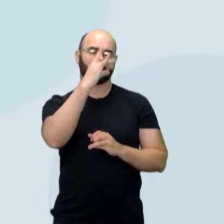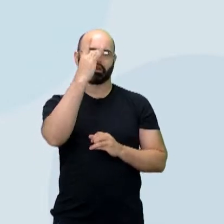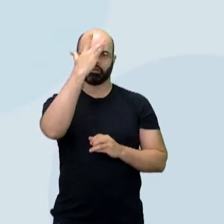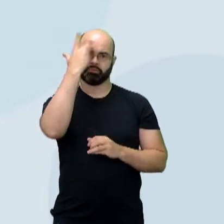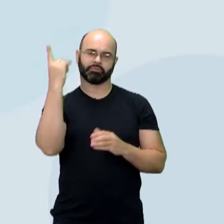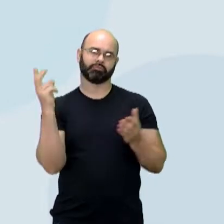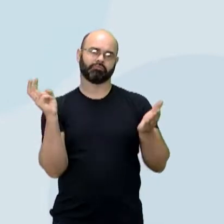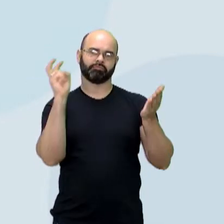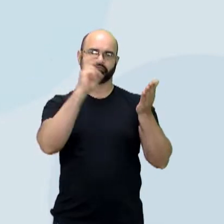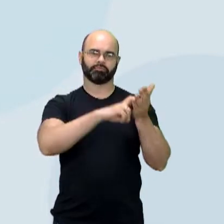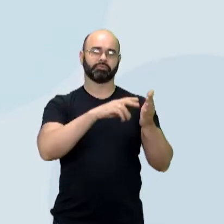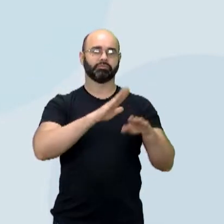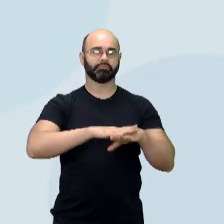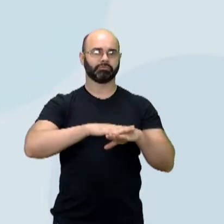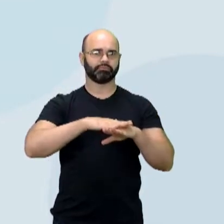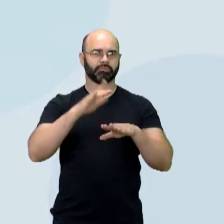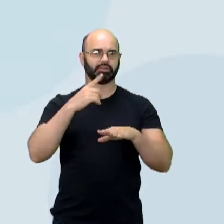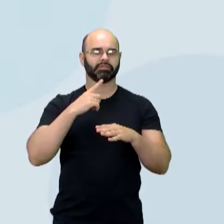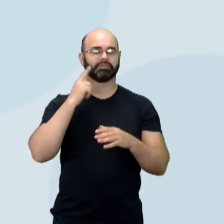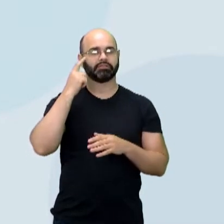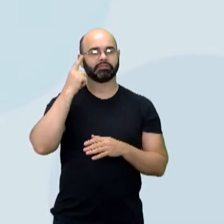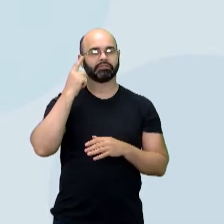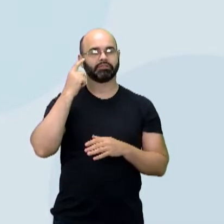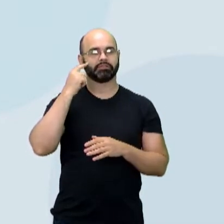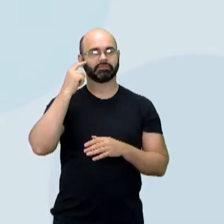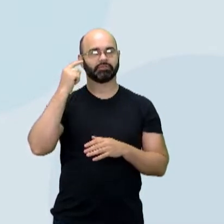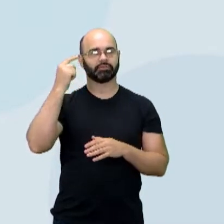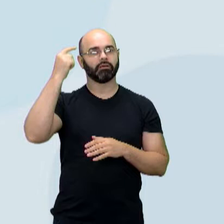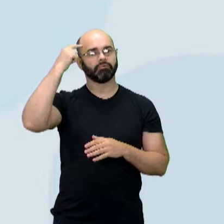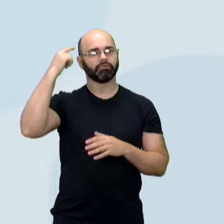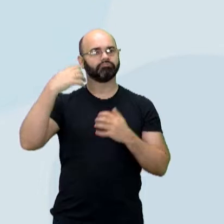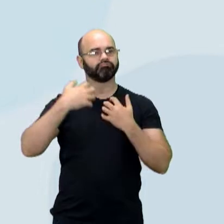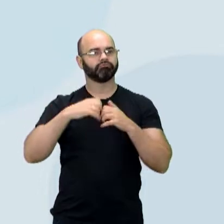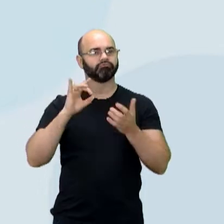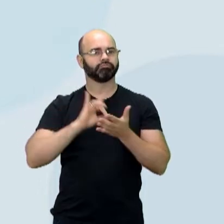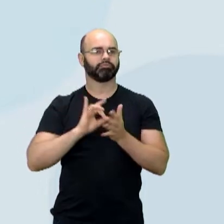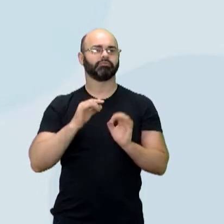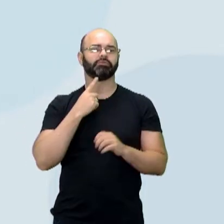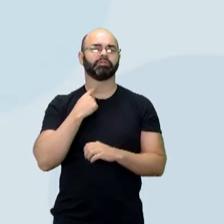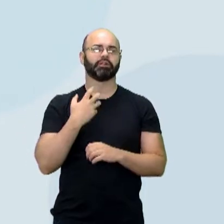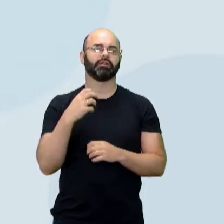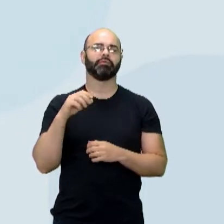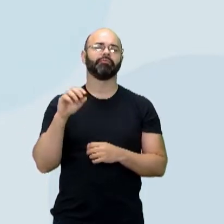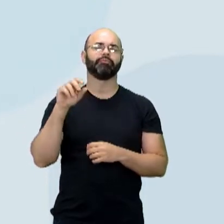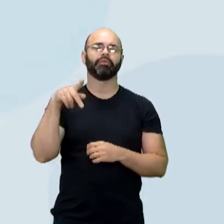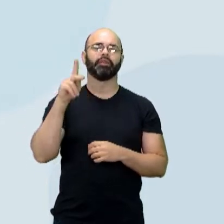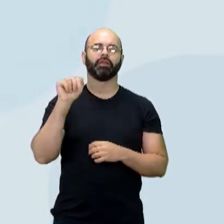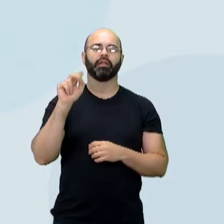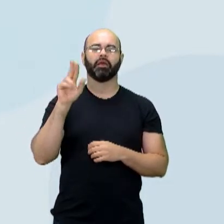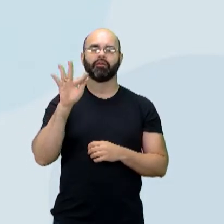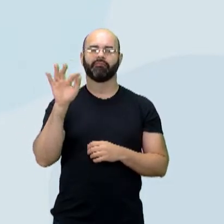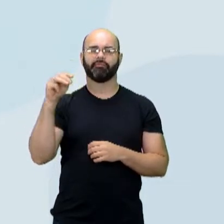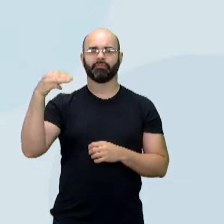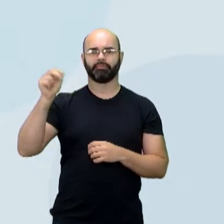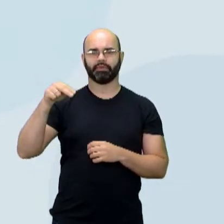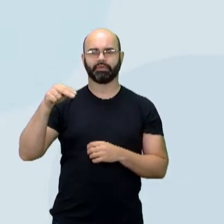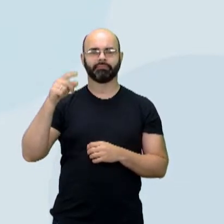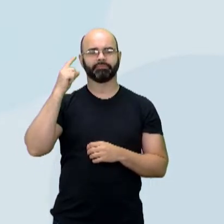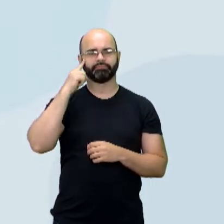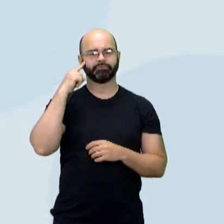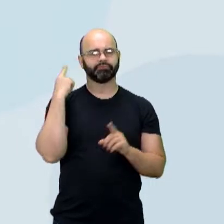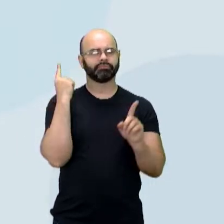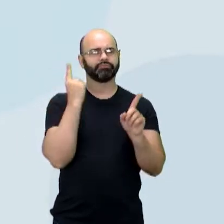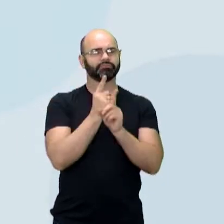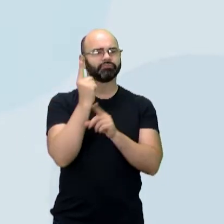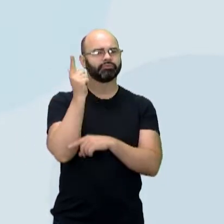água em estado líquido em Marte, disse. Segundo Kaufmann, A nova descoberta só foi possível